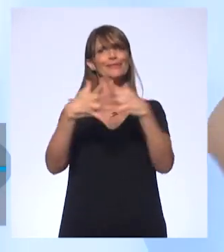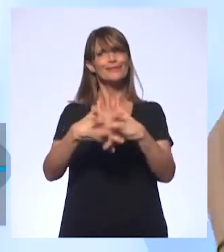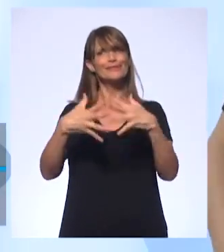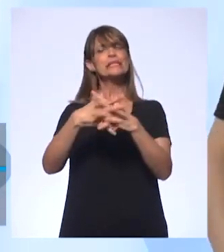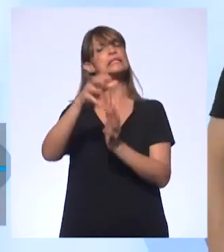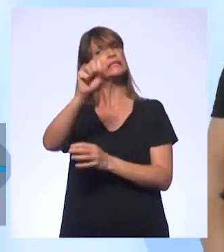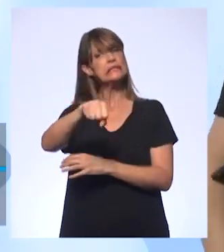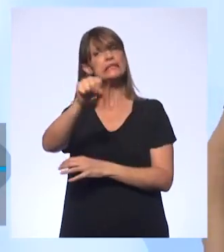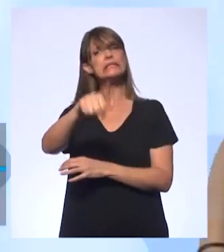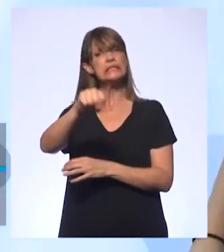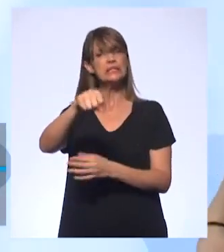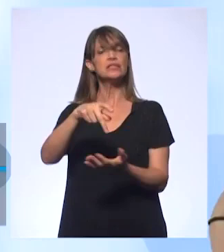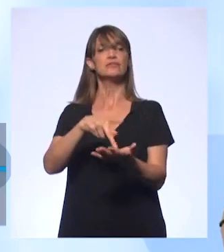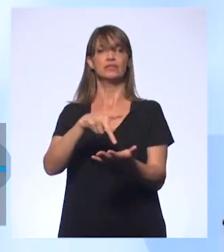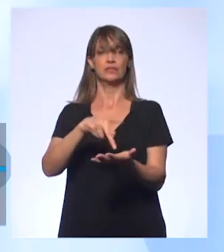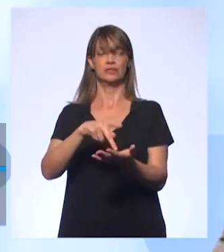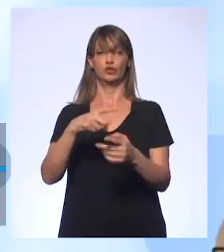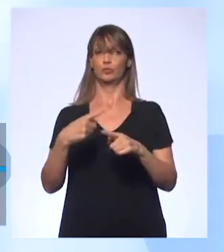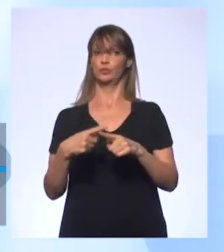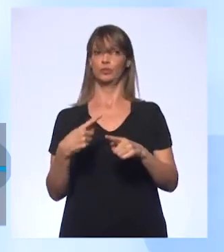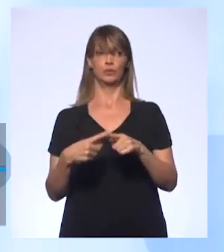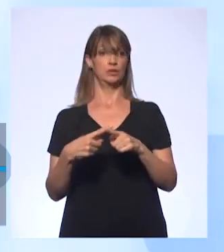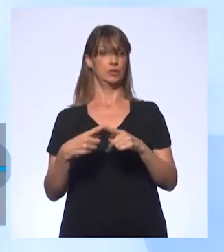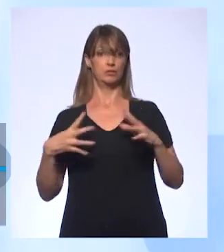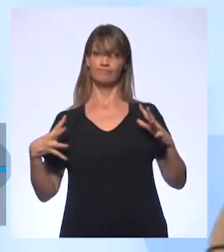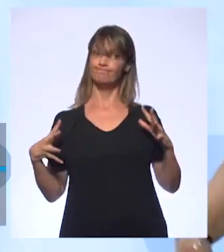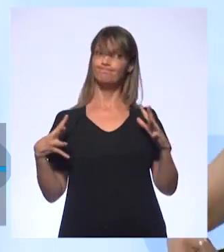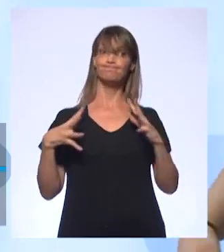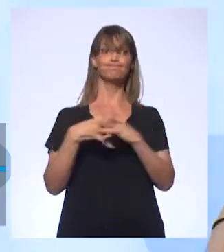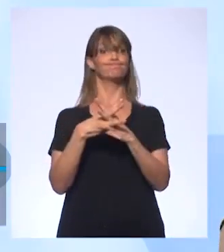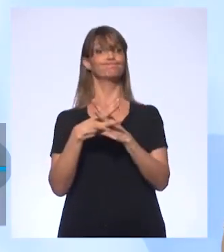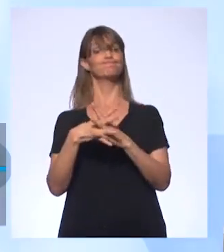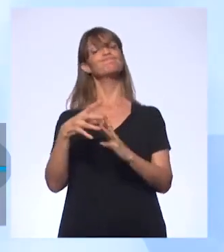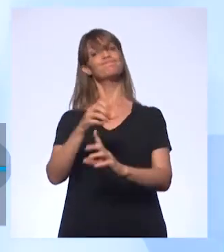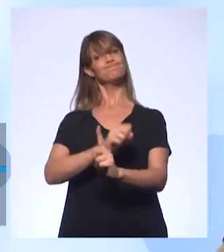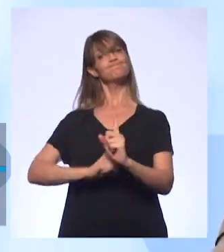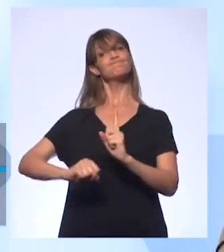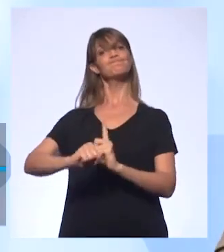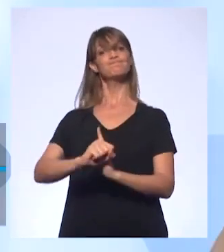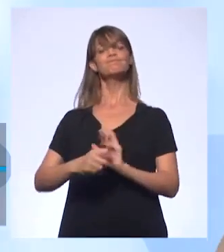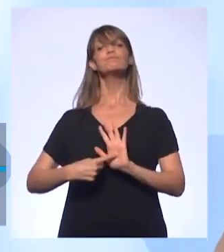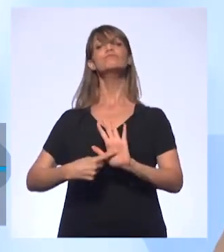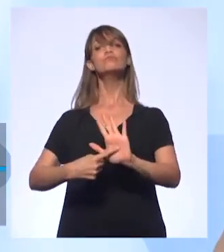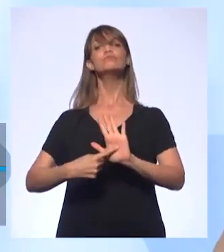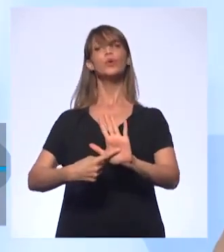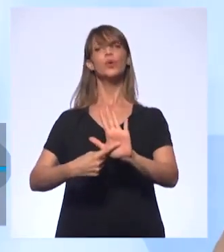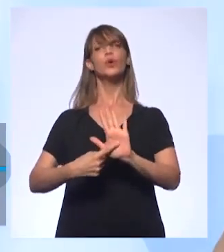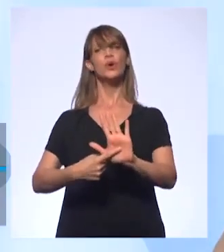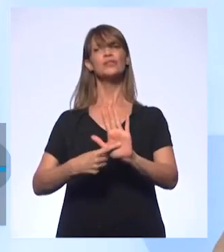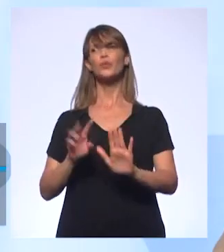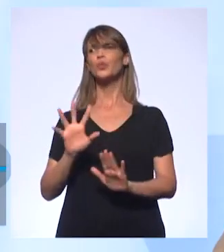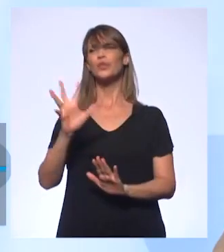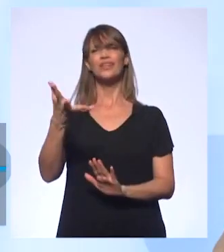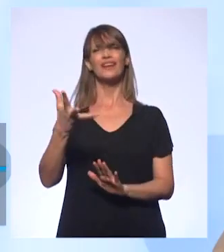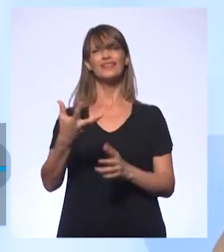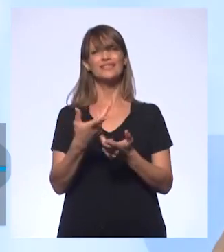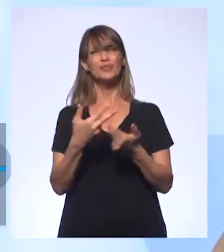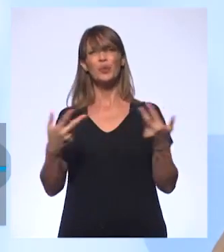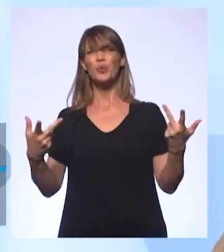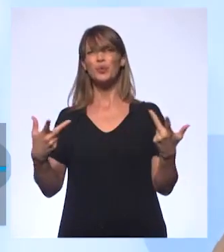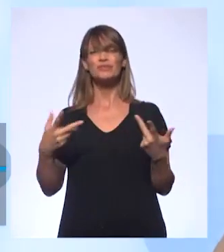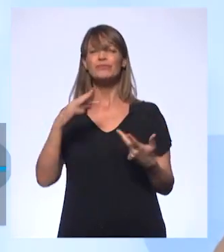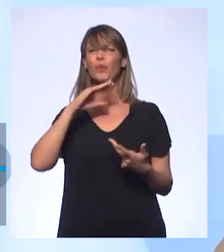mesmo, né? É uma complicação social que gera efeitos na vida das pessoas, né? E